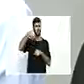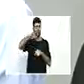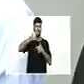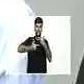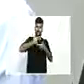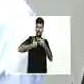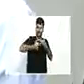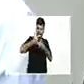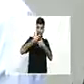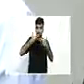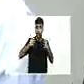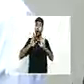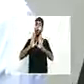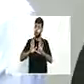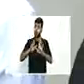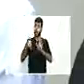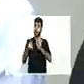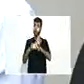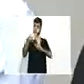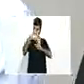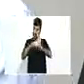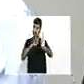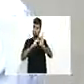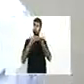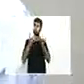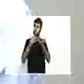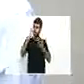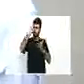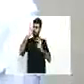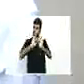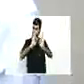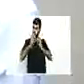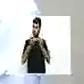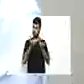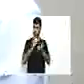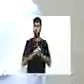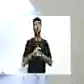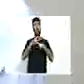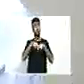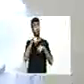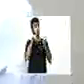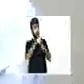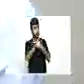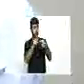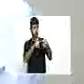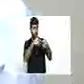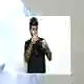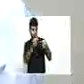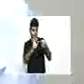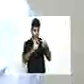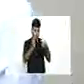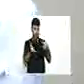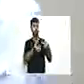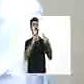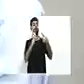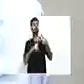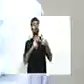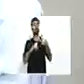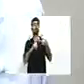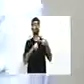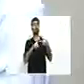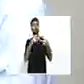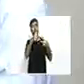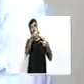trabalho mas que era uma das prioridades do sa retomar esse plano aí gostaria de saber do Senhor e a outra questão